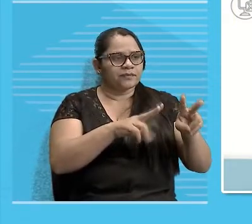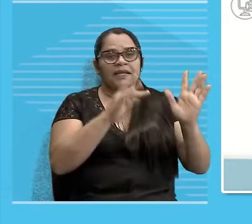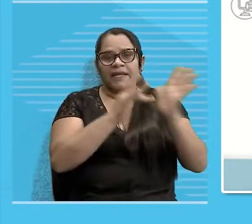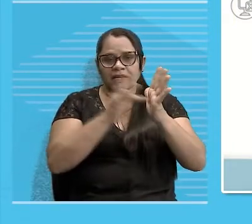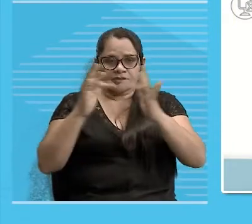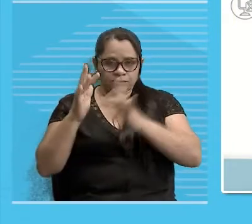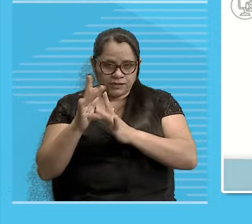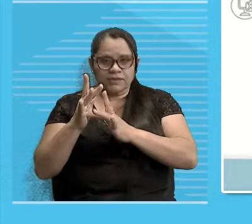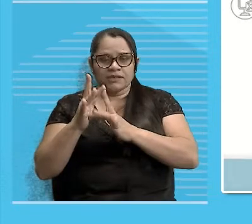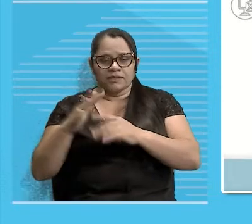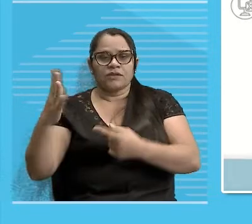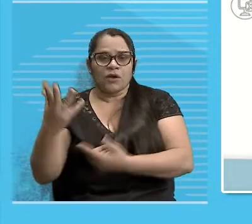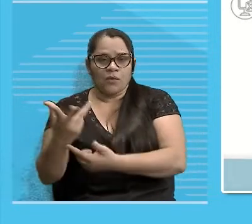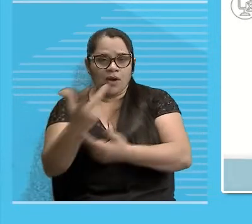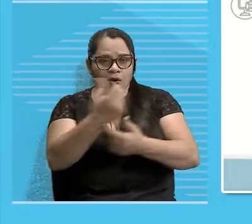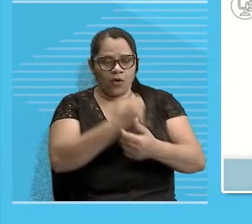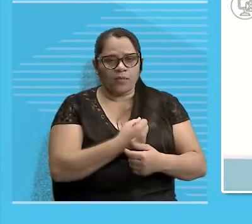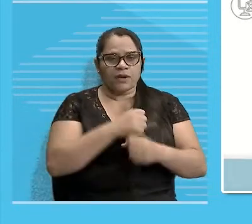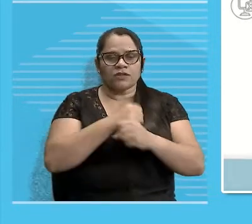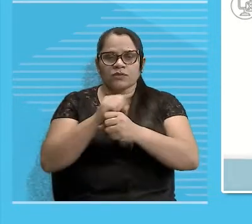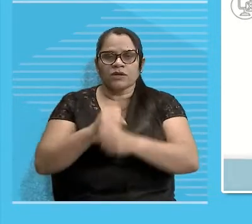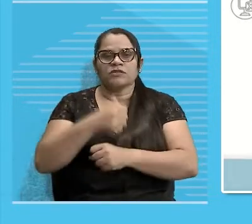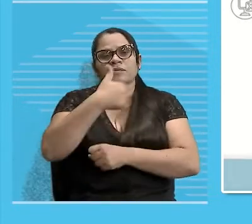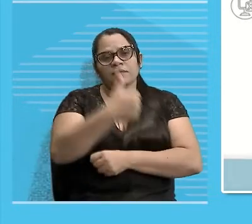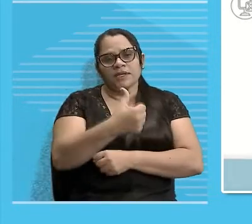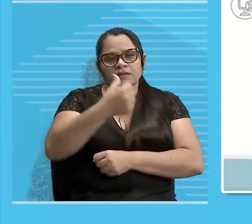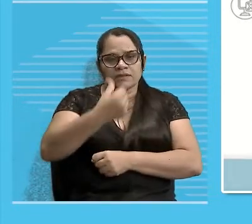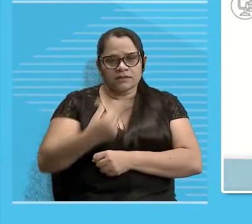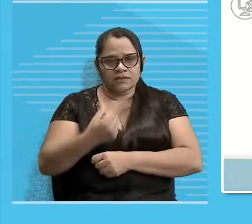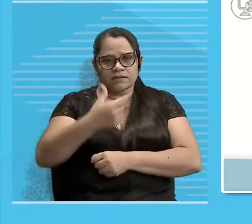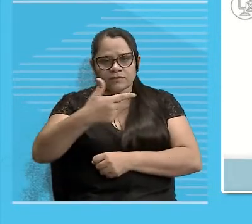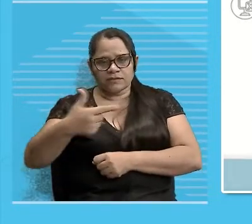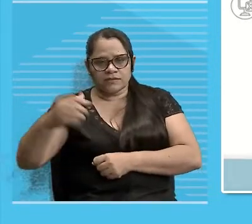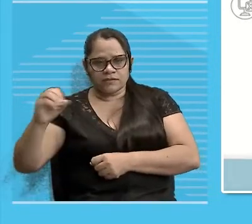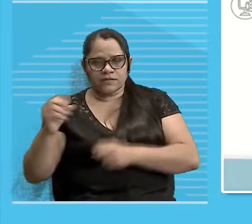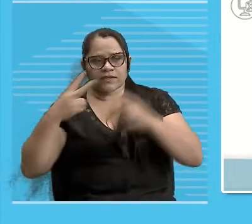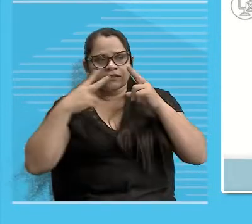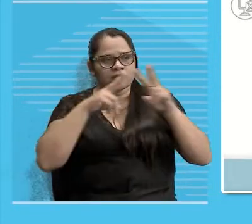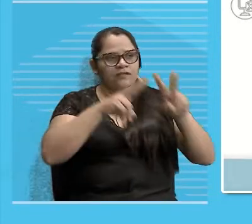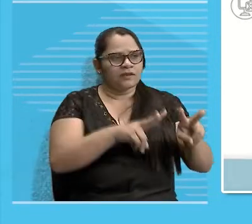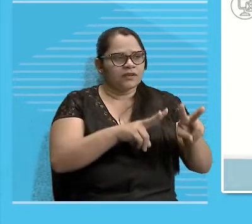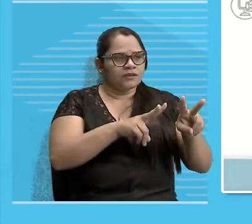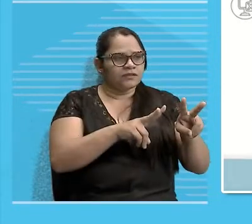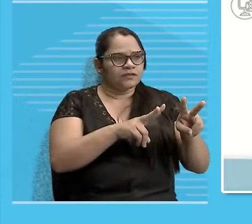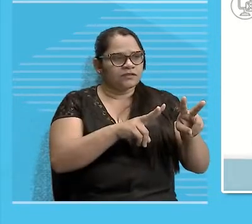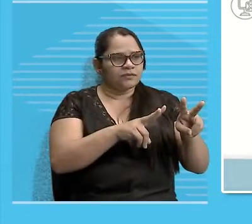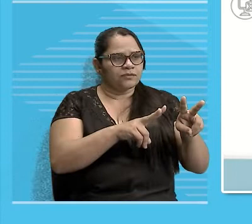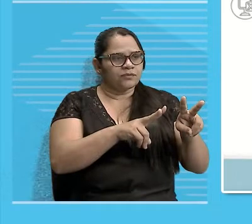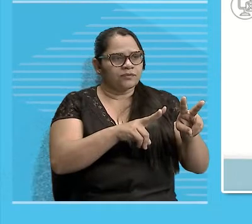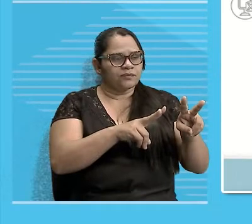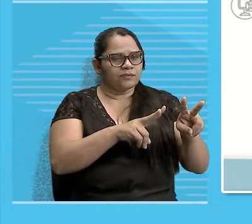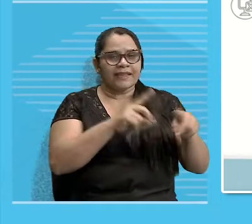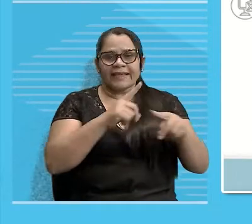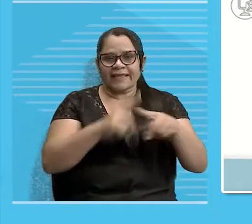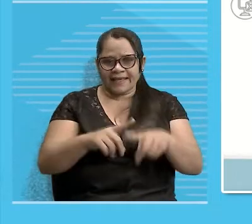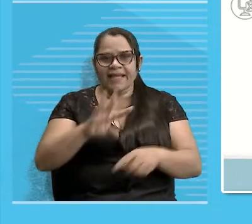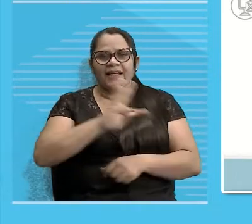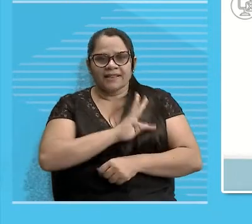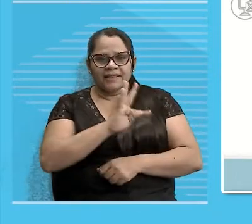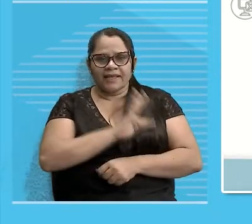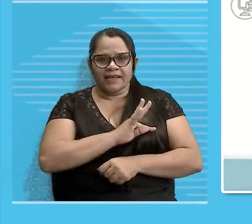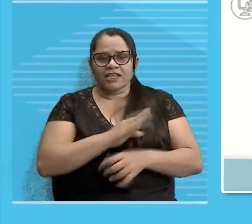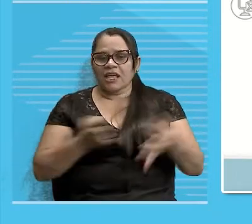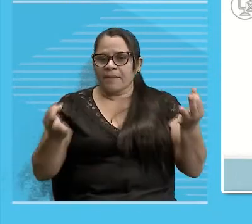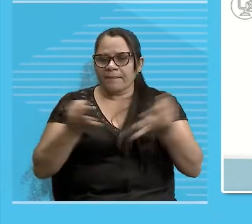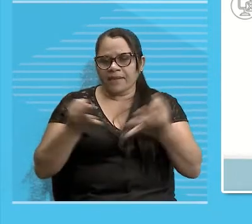obra de 1620. Vejam, meus amores, que literalmente a técnica é muito apurada.